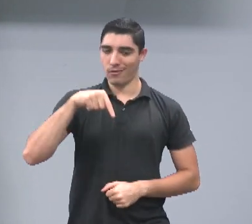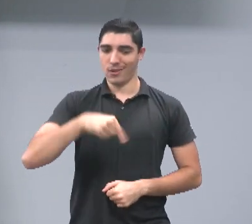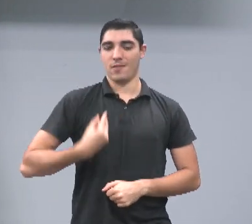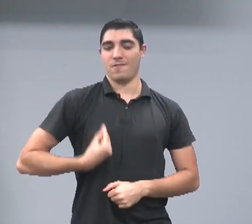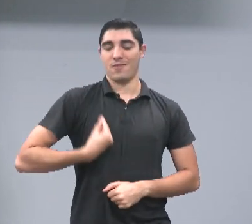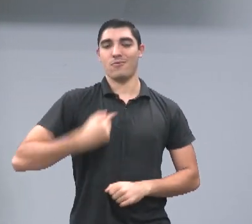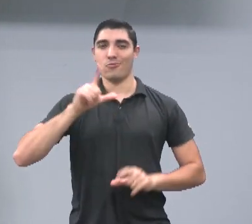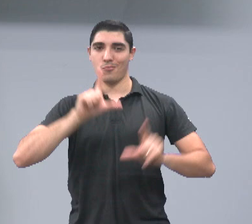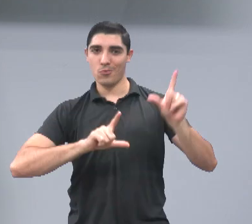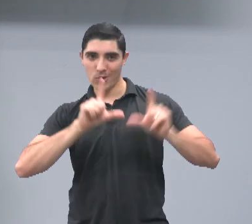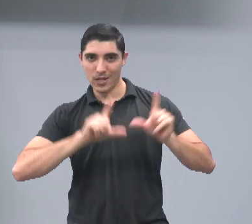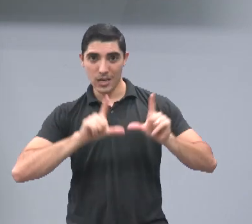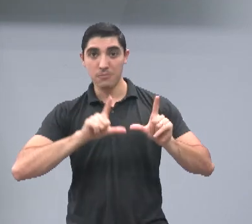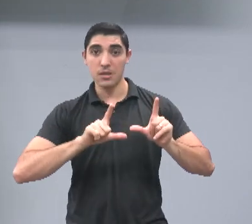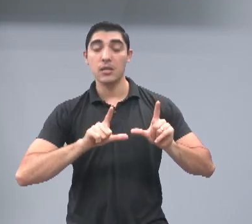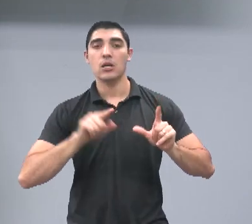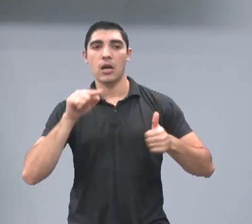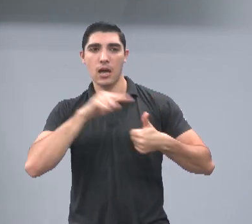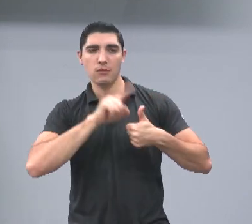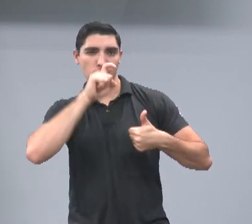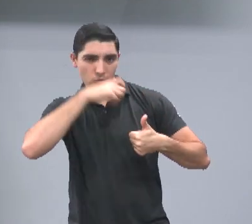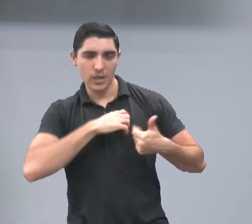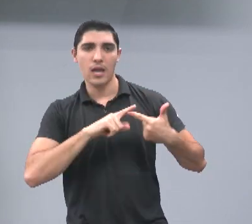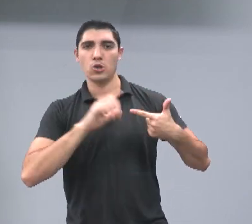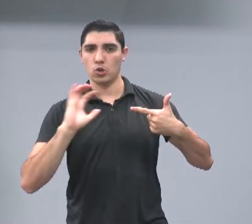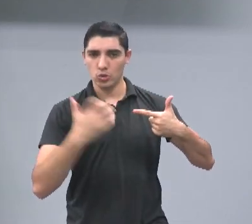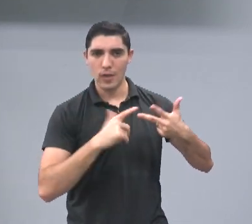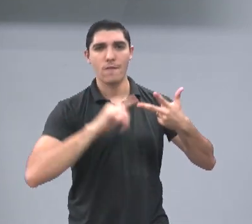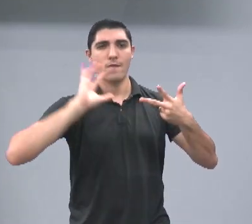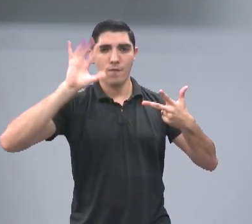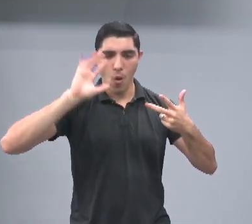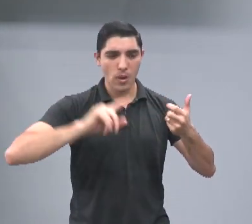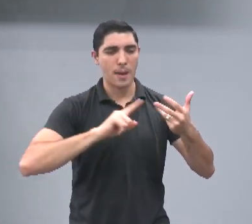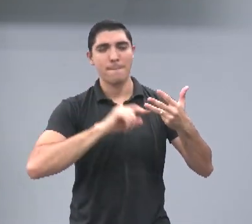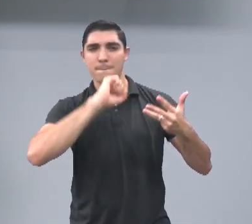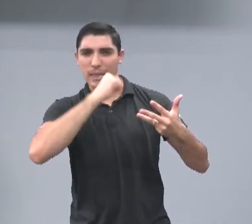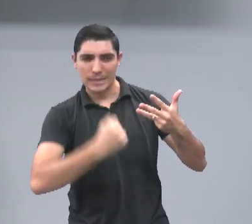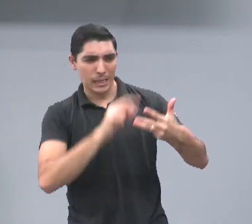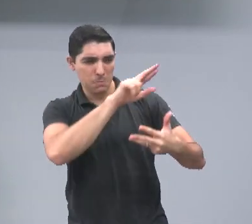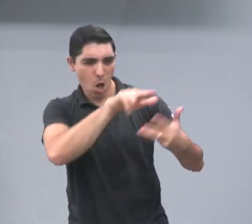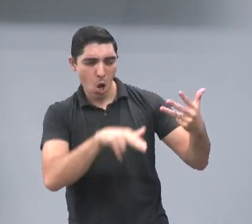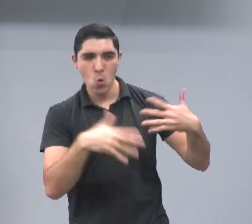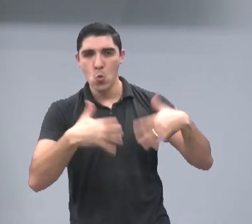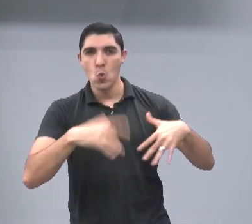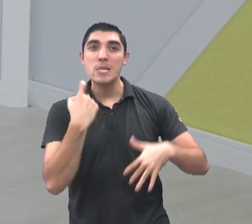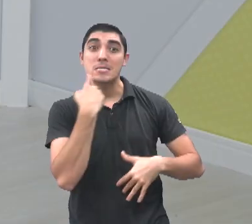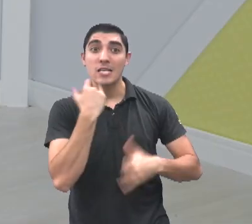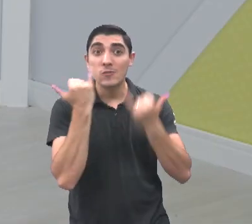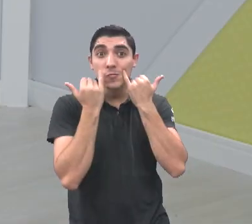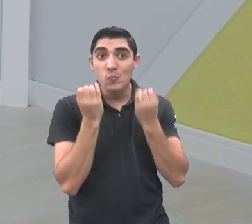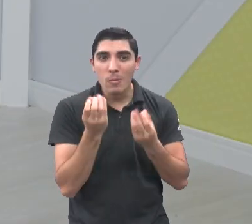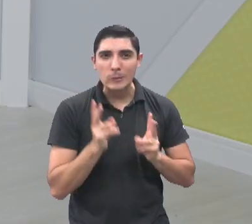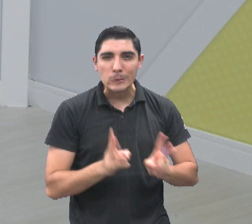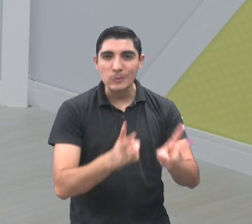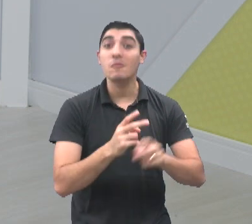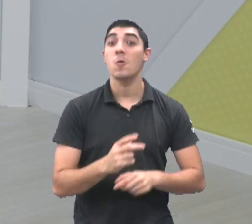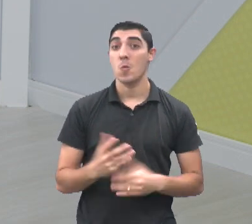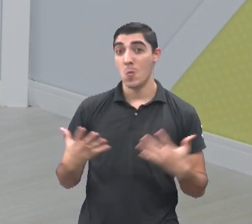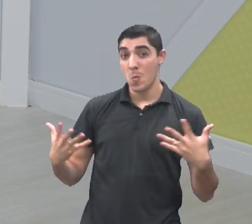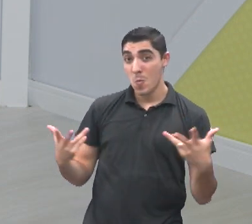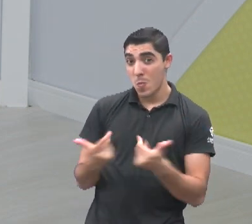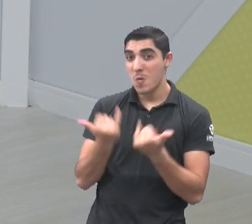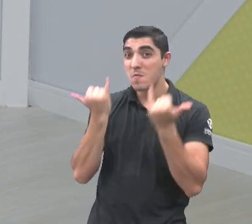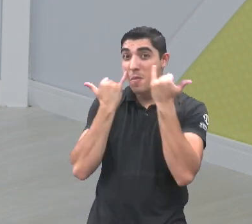volta com o resultado do São José, do Joseense, do vôlei São José, do basquete, enfim, tá recheado o programa de sexta-feira, não perca. Nossa, o programa vai estar tinindo